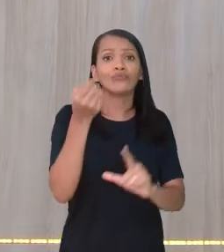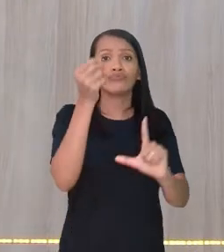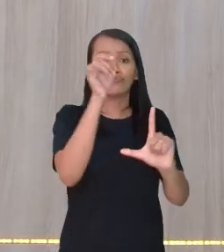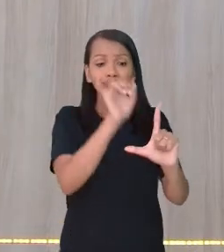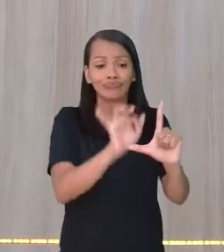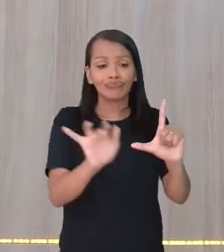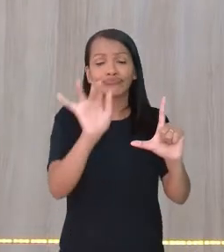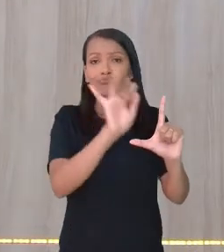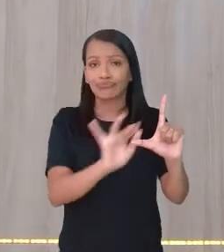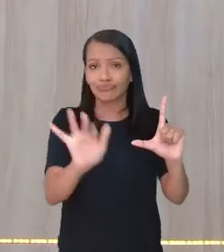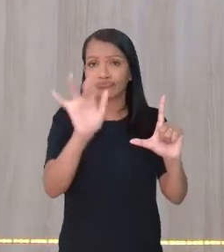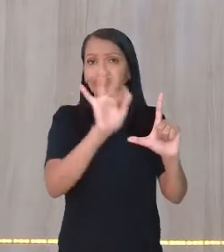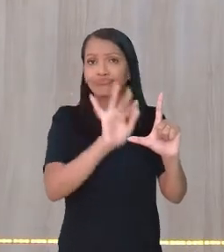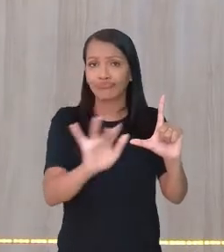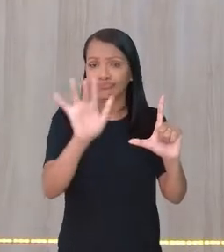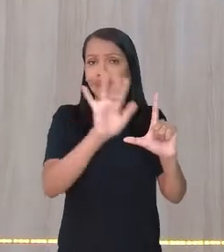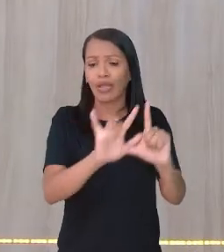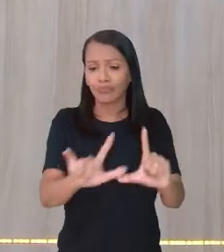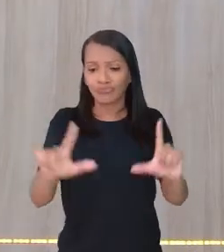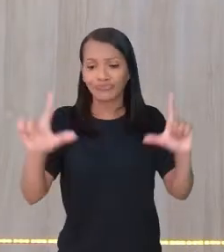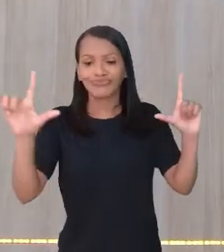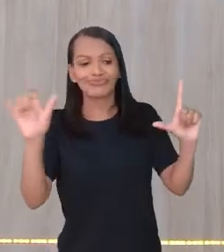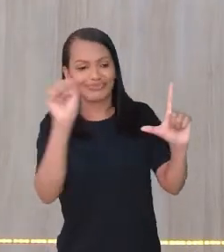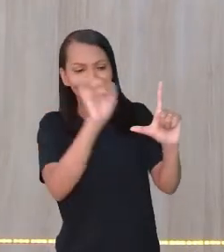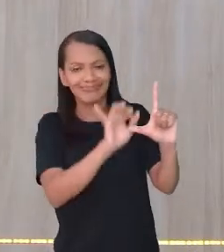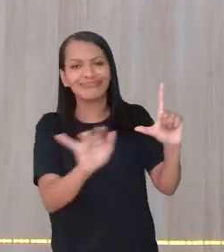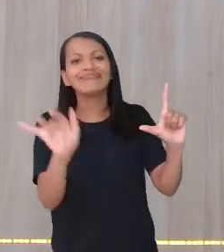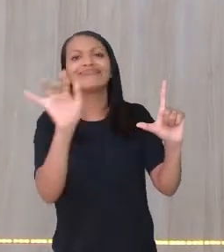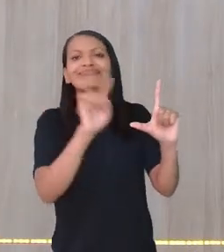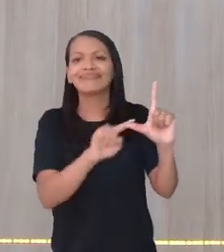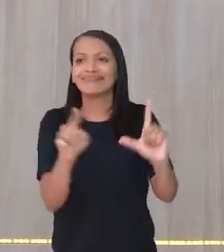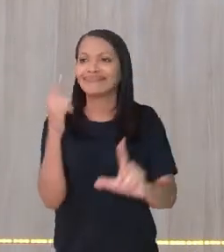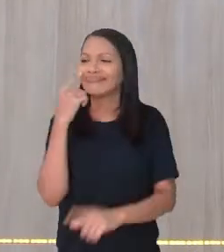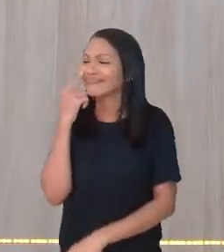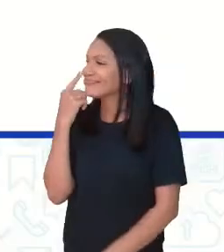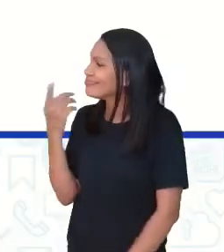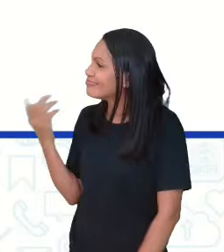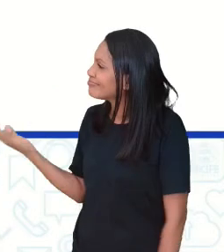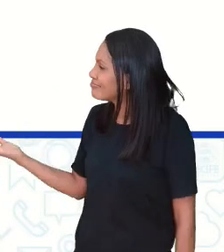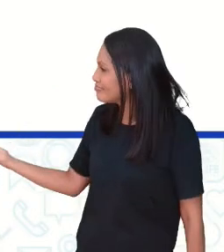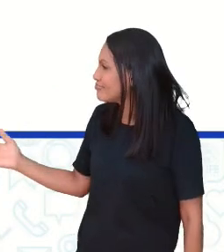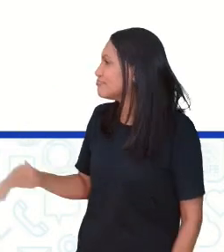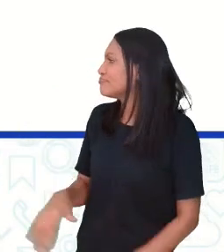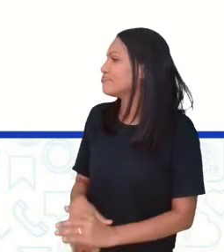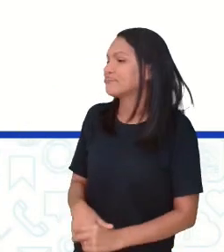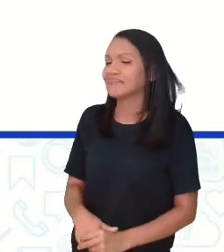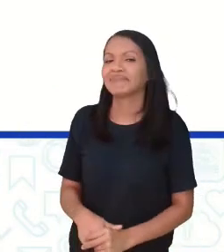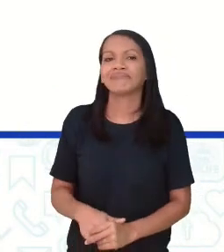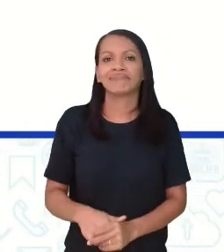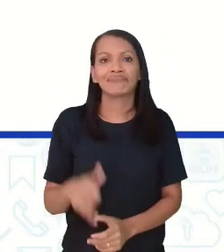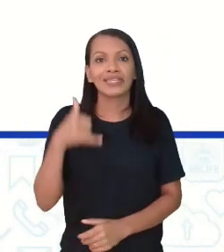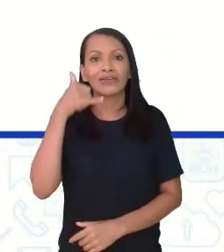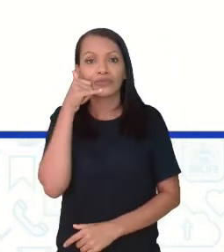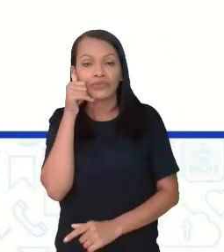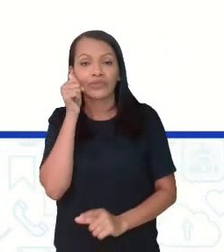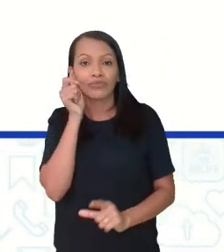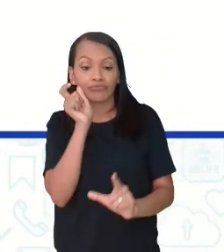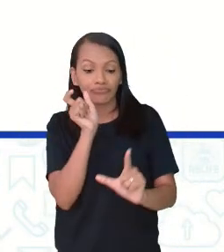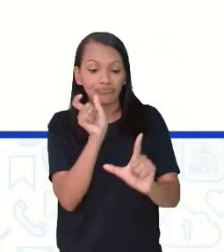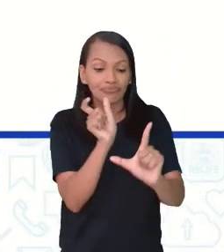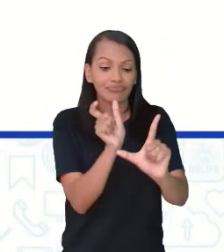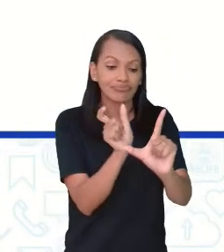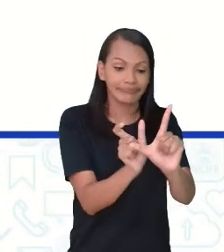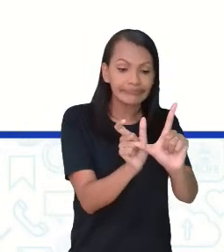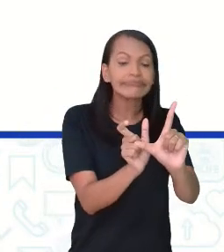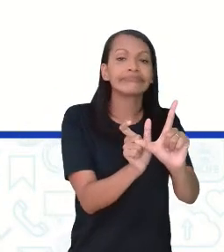telinha, certo? Deixa a tela bem grandona aí, Billy, por favor. Então você vai colocar aí o seu celular e vai plugar ele em relação